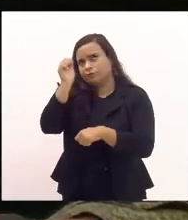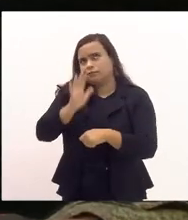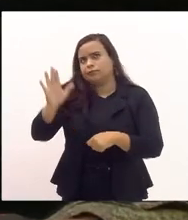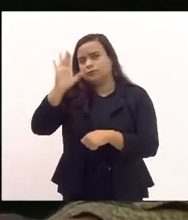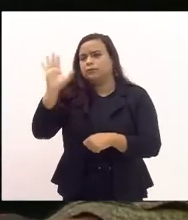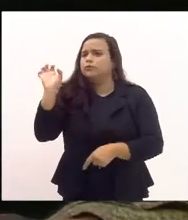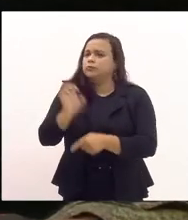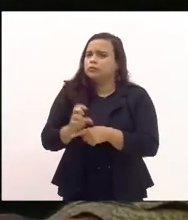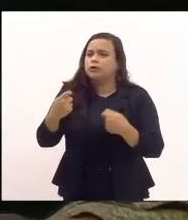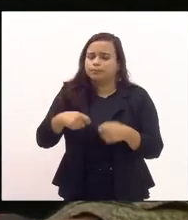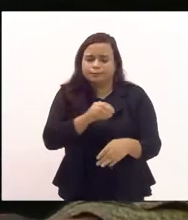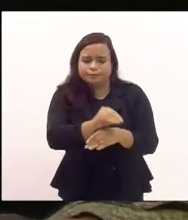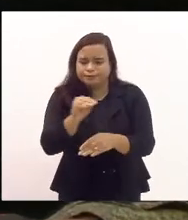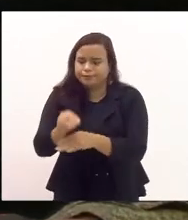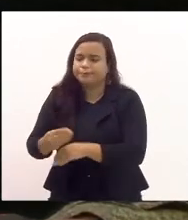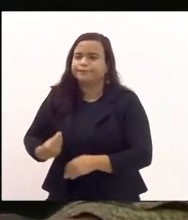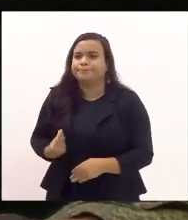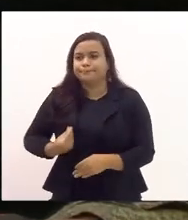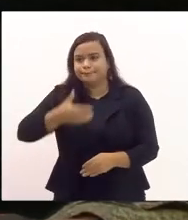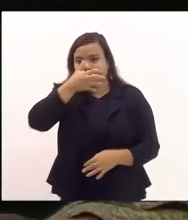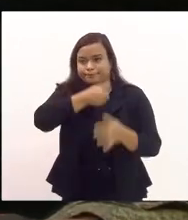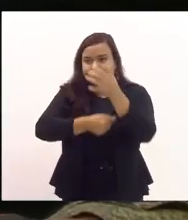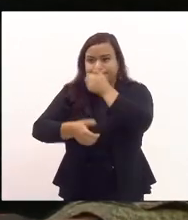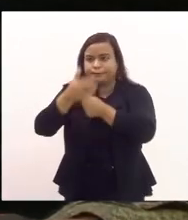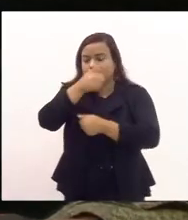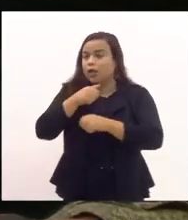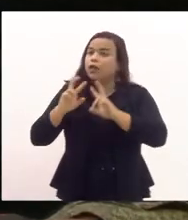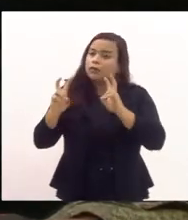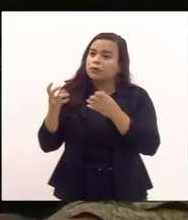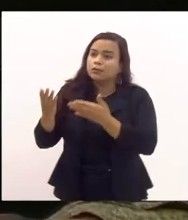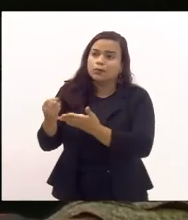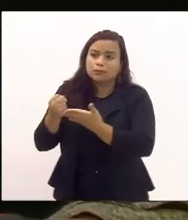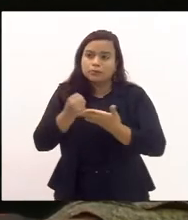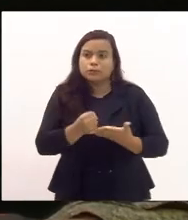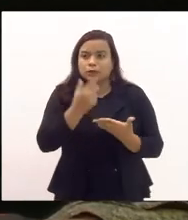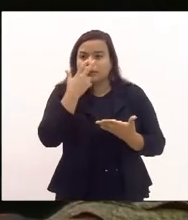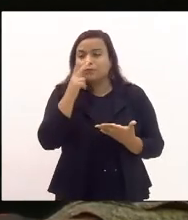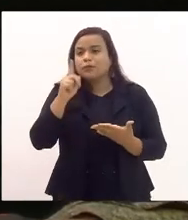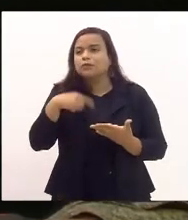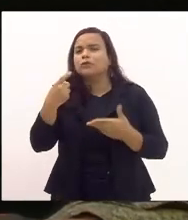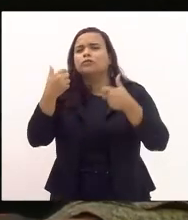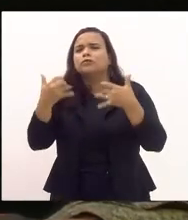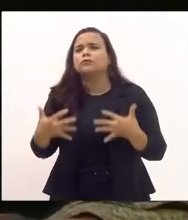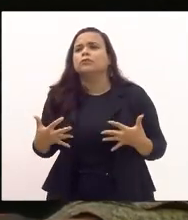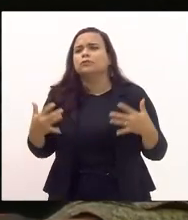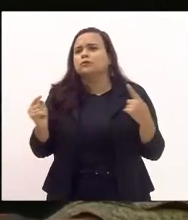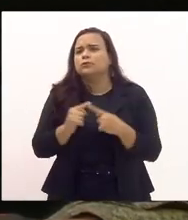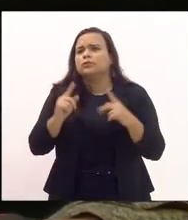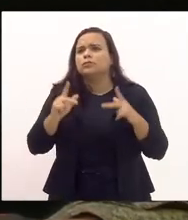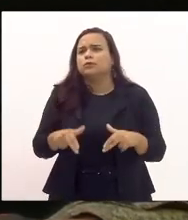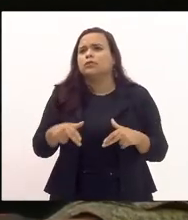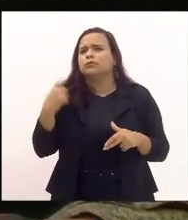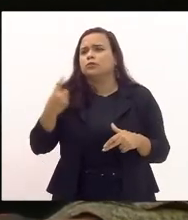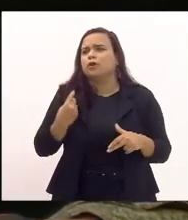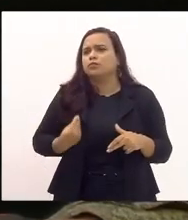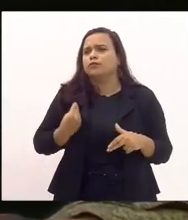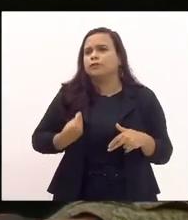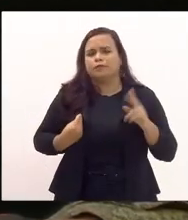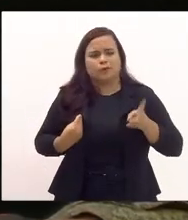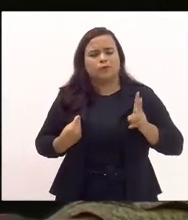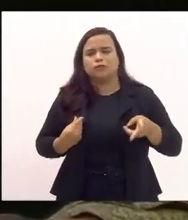Preserve vidas quando a gente traz um tema como esse a gente tá falando que não quer mais viver de maneira nenhuma